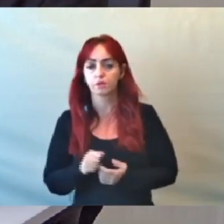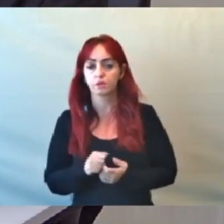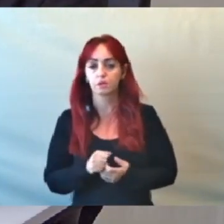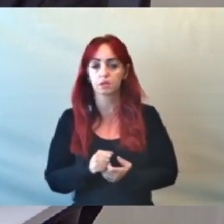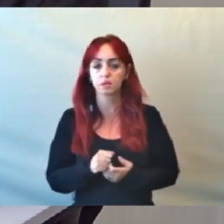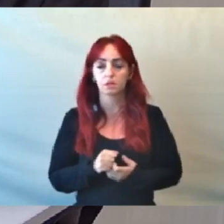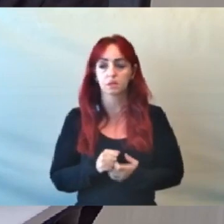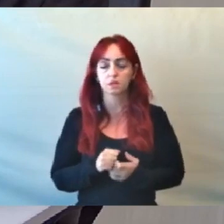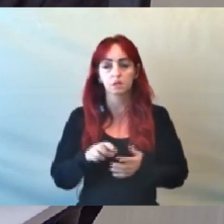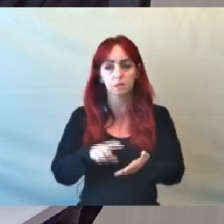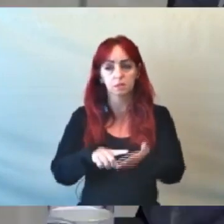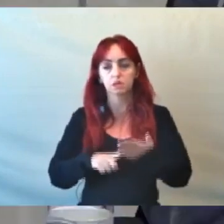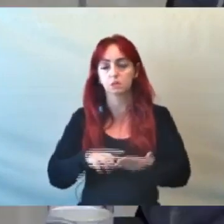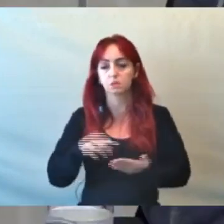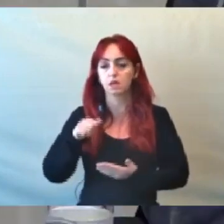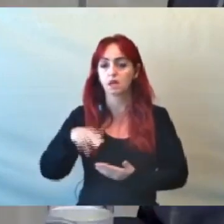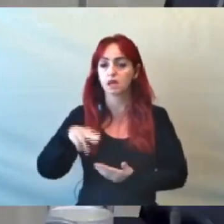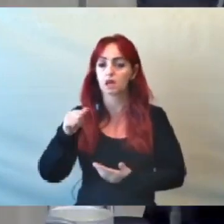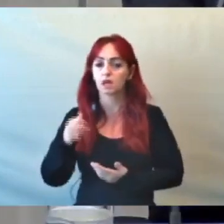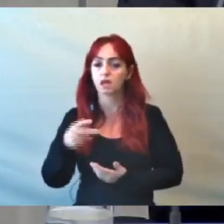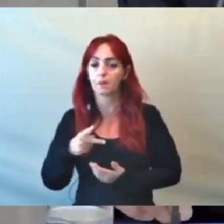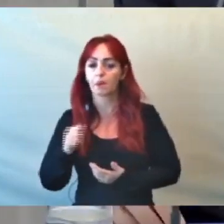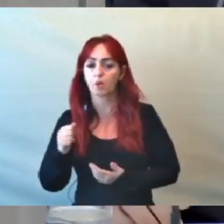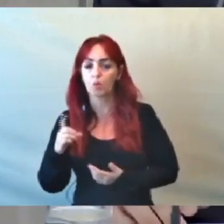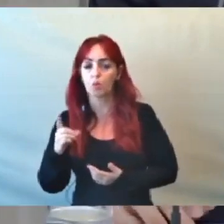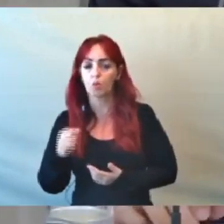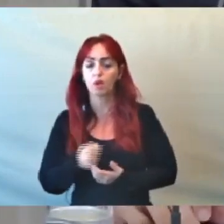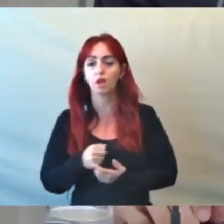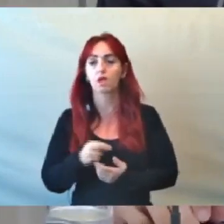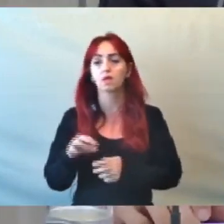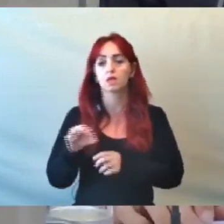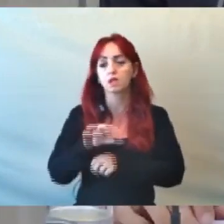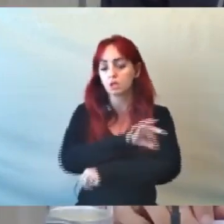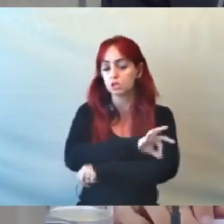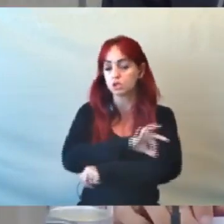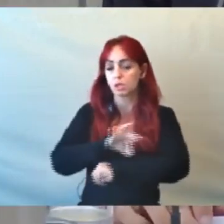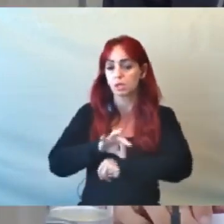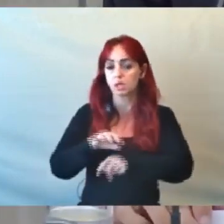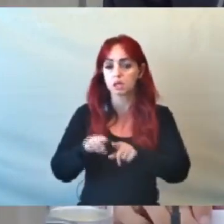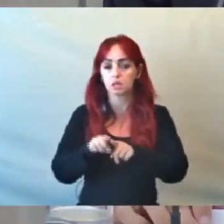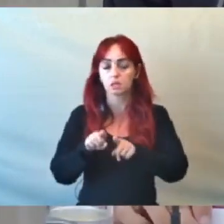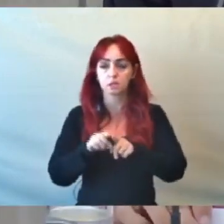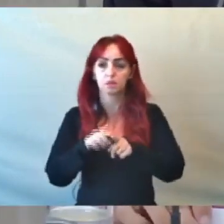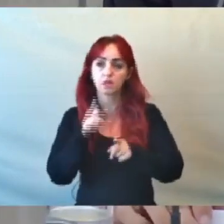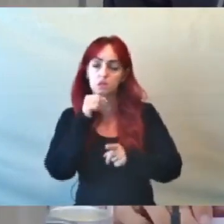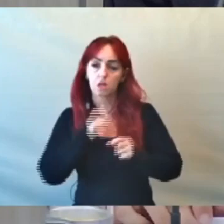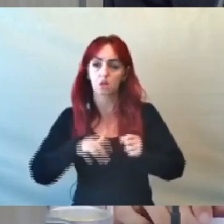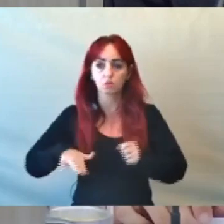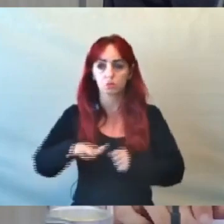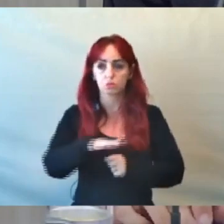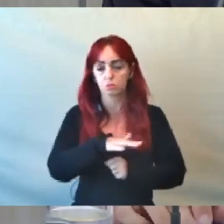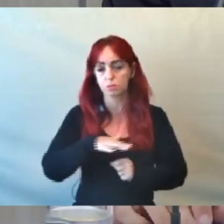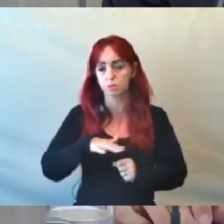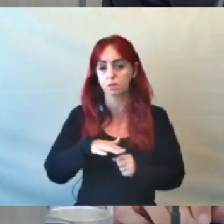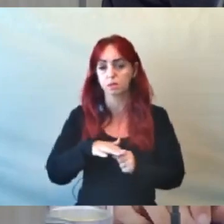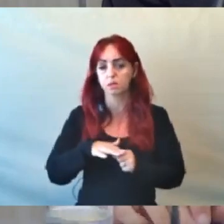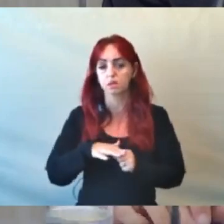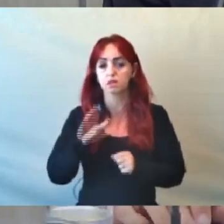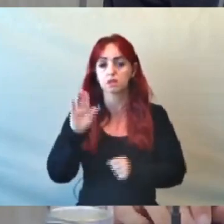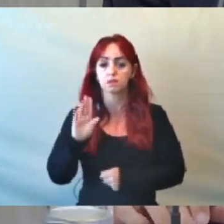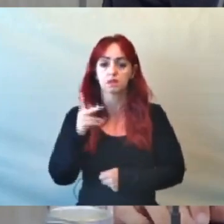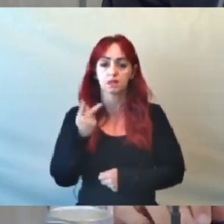Furtado, engenheira da Diretoria de Gestão de Águas Urbanas de Belo Horizonte, para